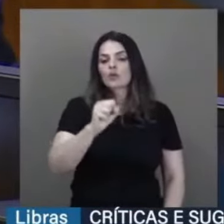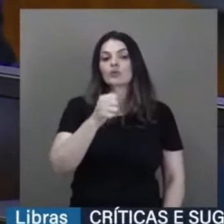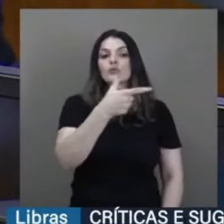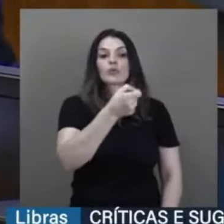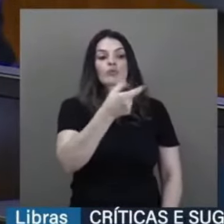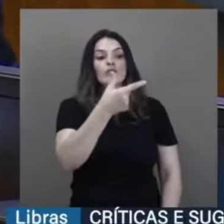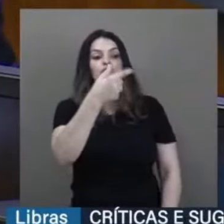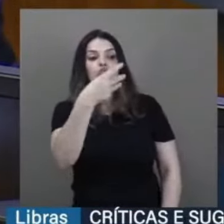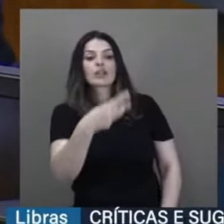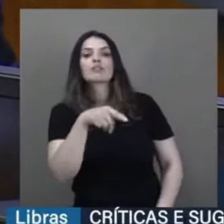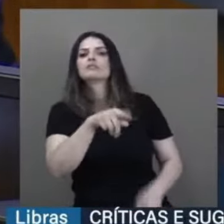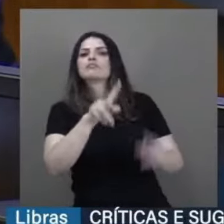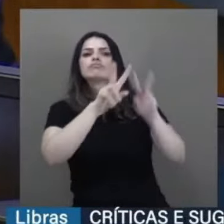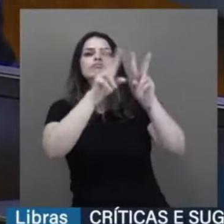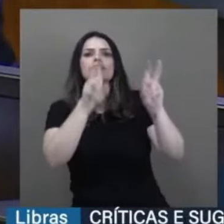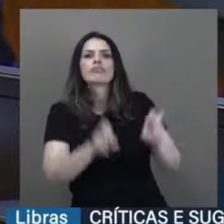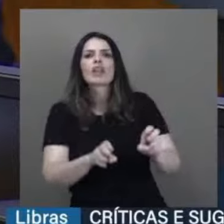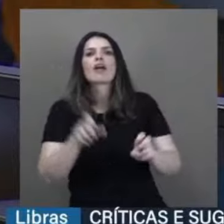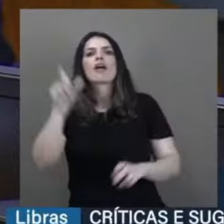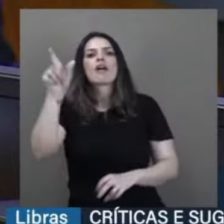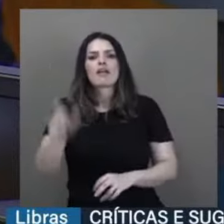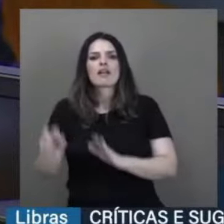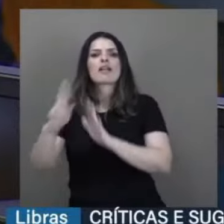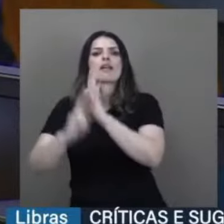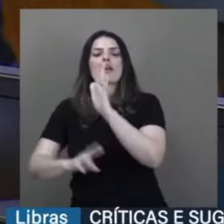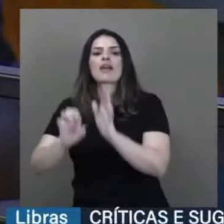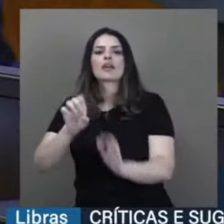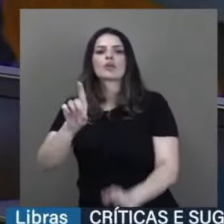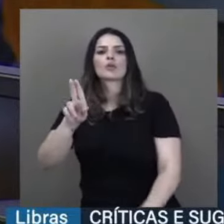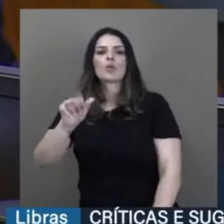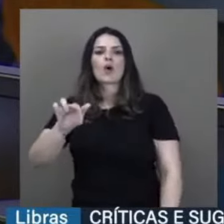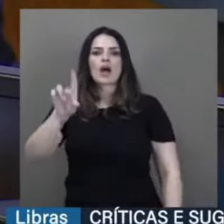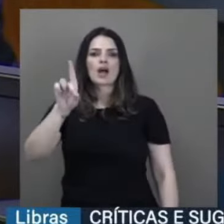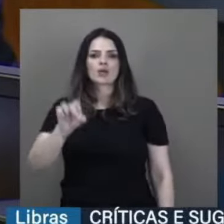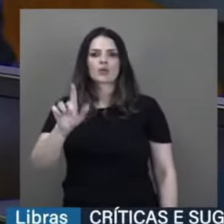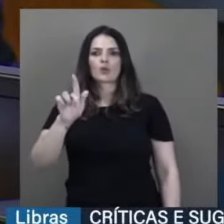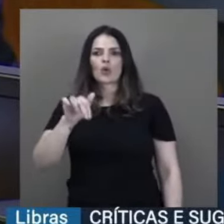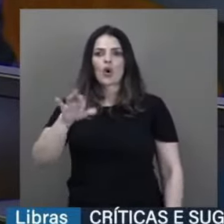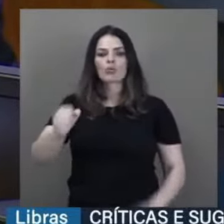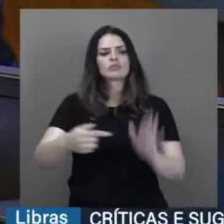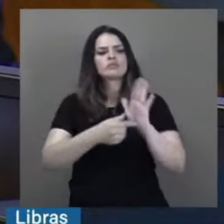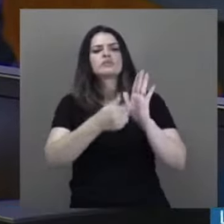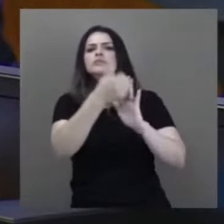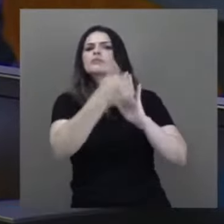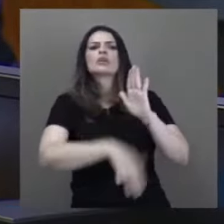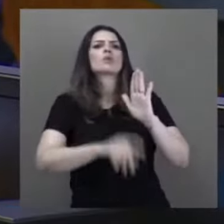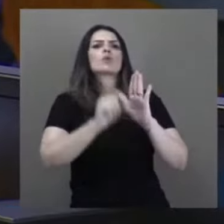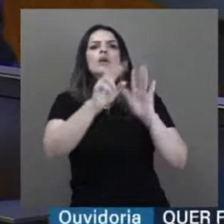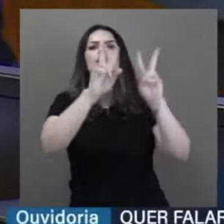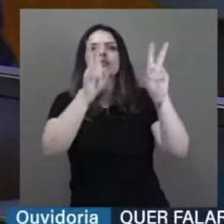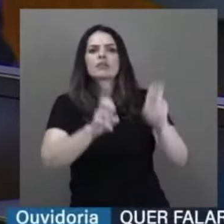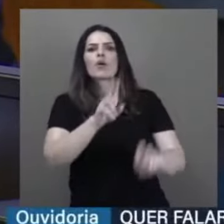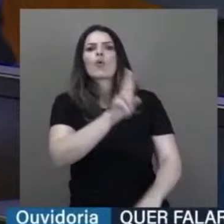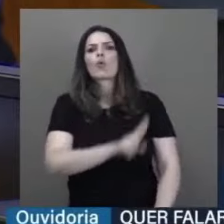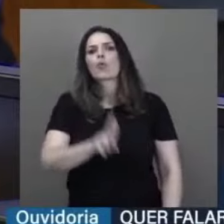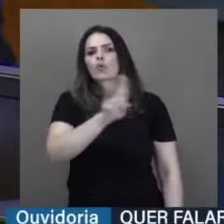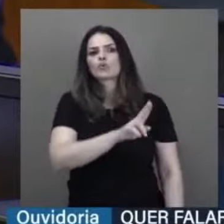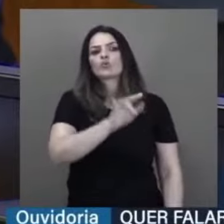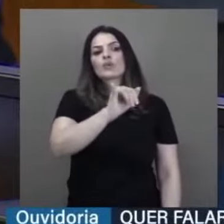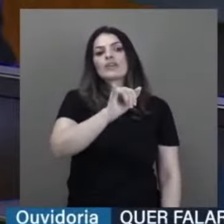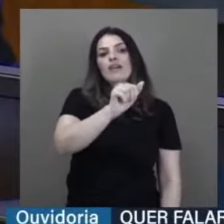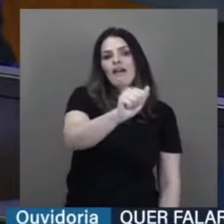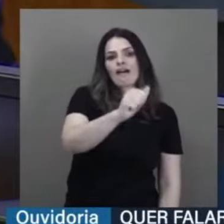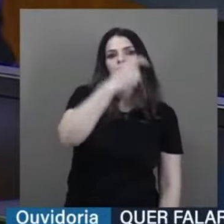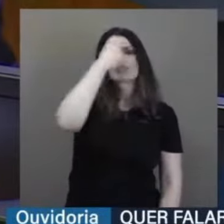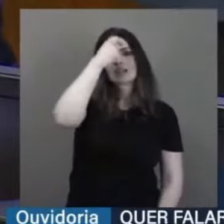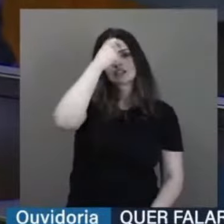2023 sobre a relatoria do Senador Eduardo Gomes que dispõe justamente sobre o uso da inteligência artificial